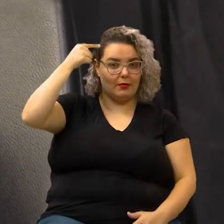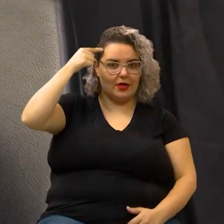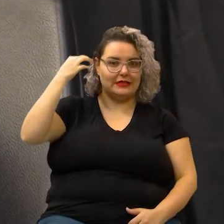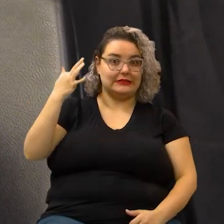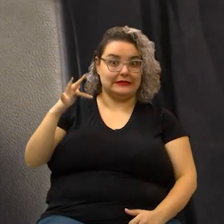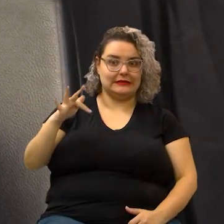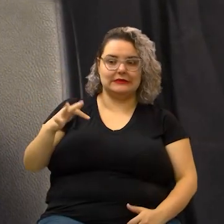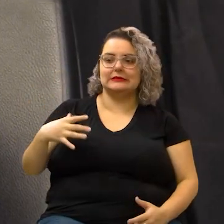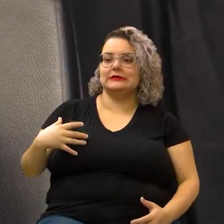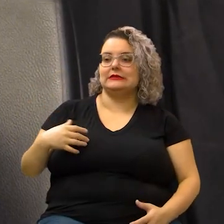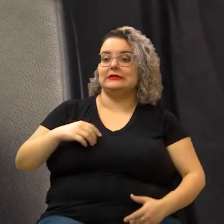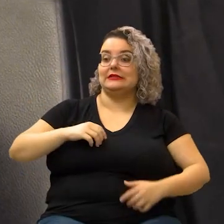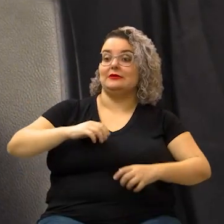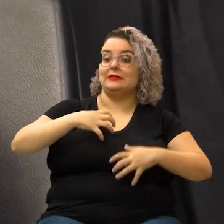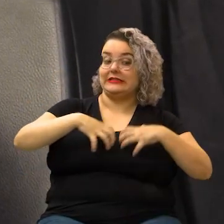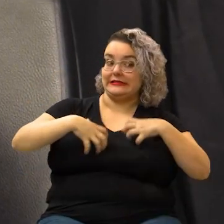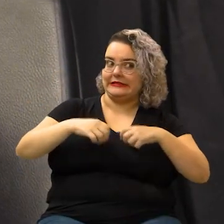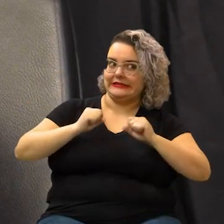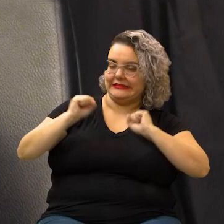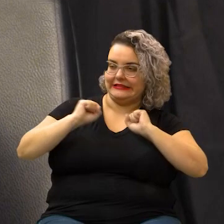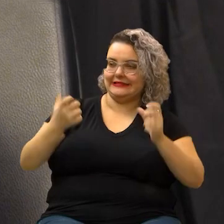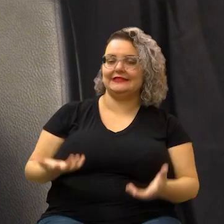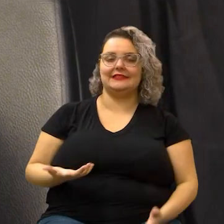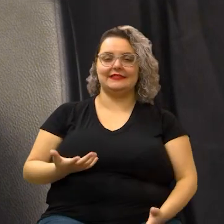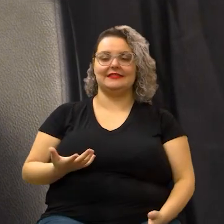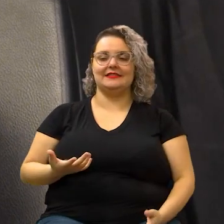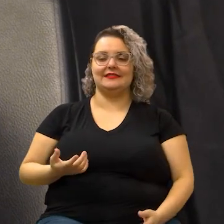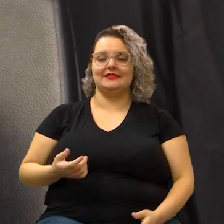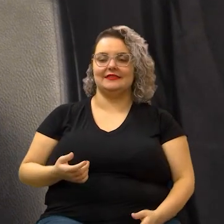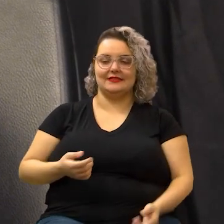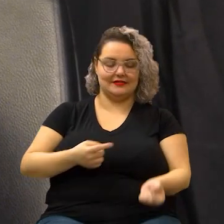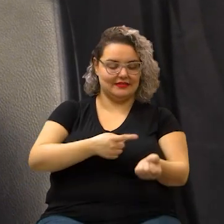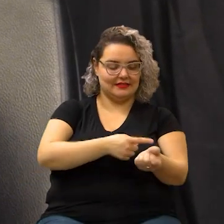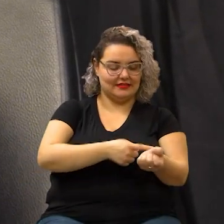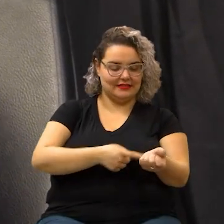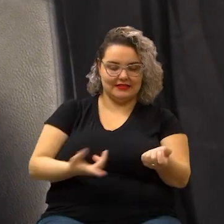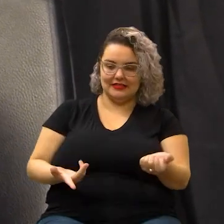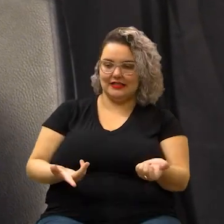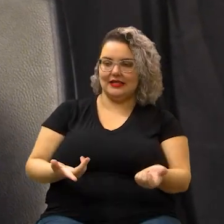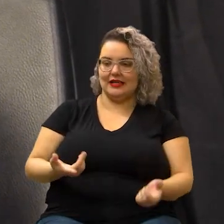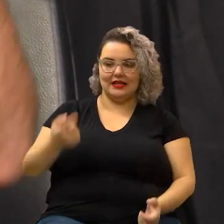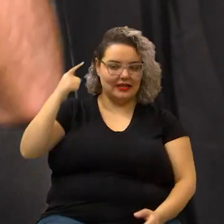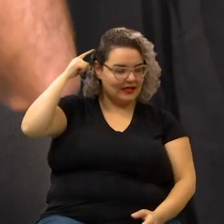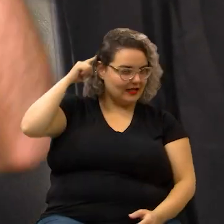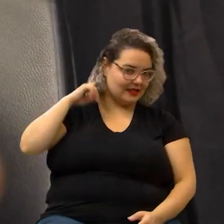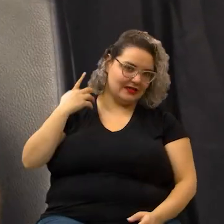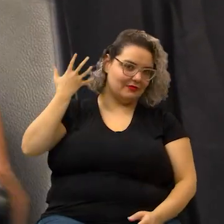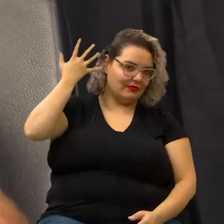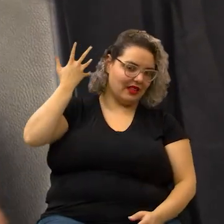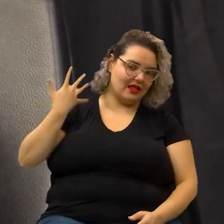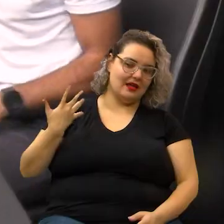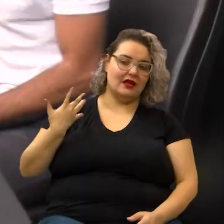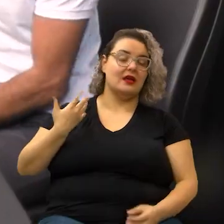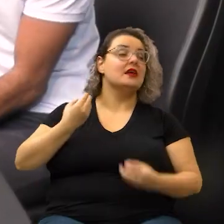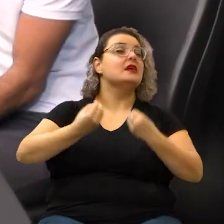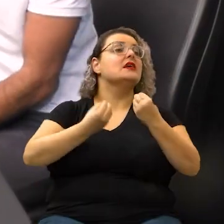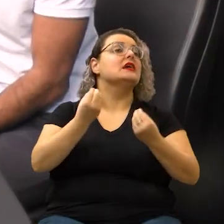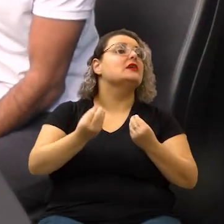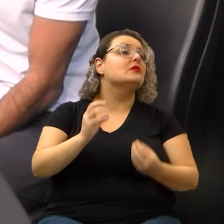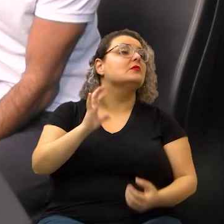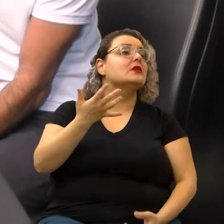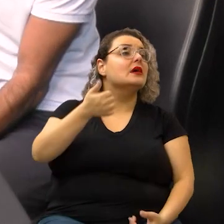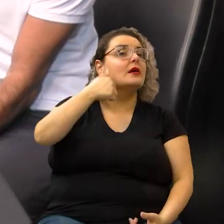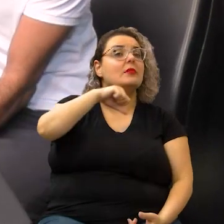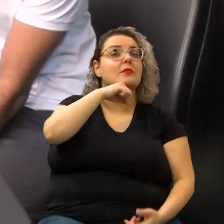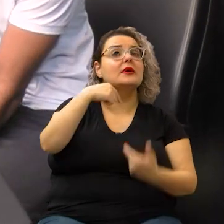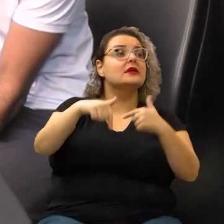para você ver que era bem atentado mesmo. Bem sapeca. Então, assim, rasguei já o pulso aqui. Mas aí, se a mãe estava trabalhando, como você se